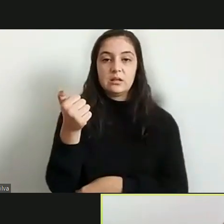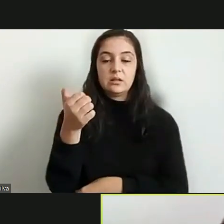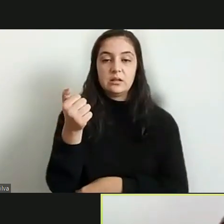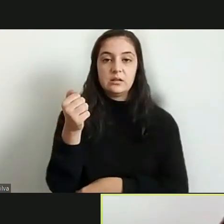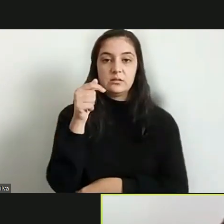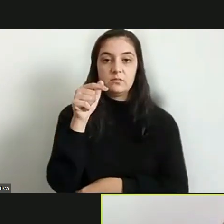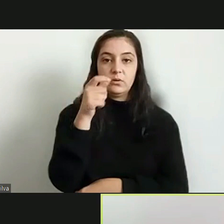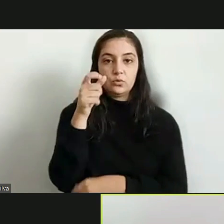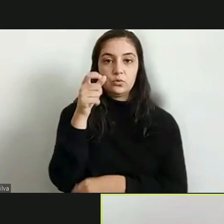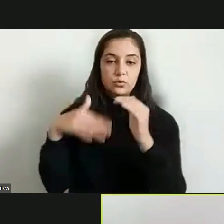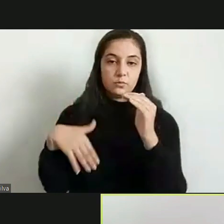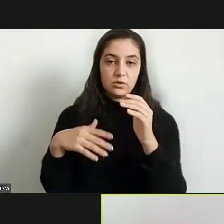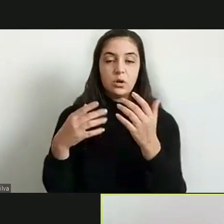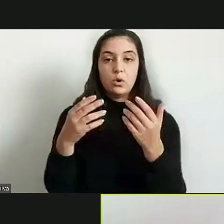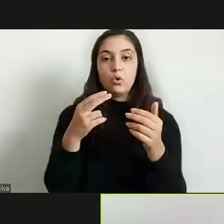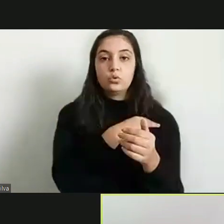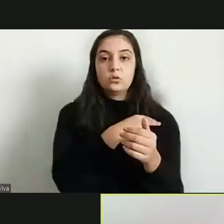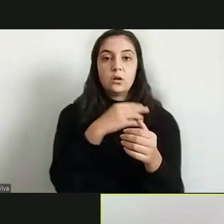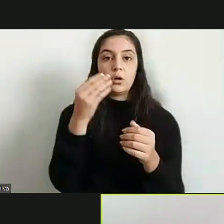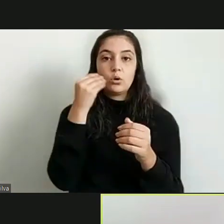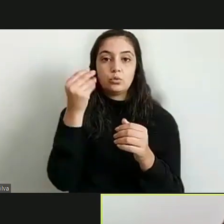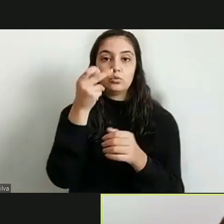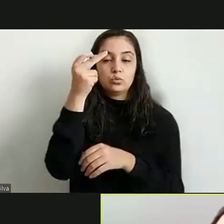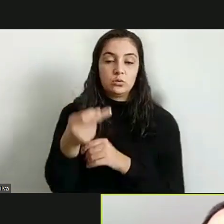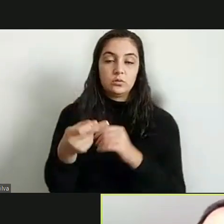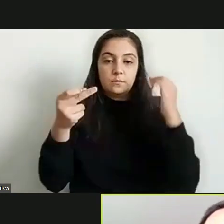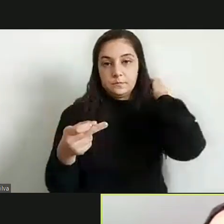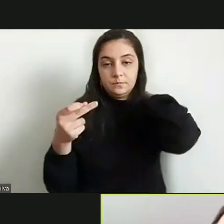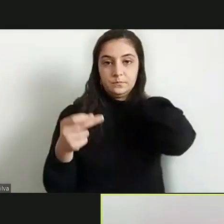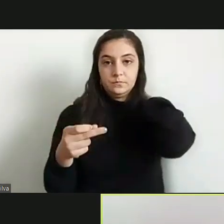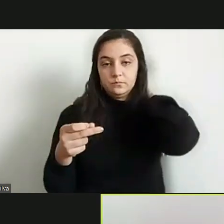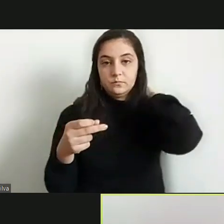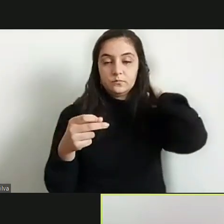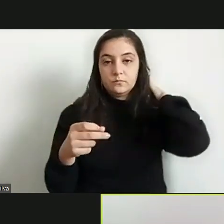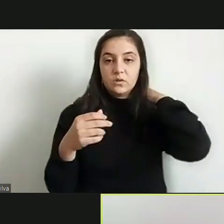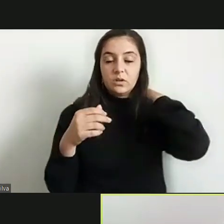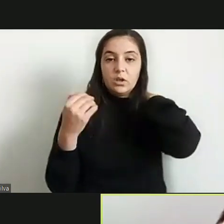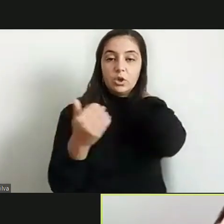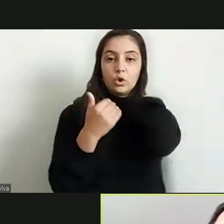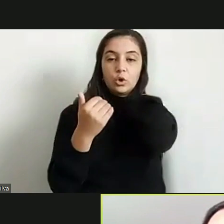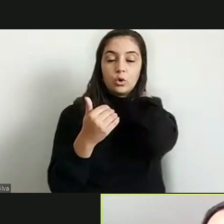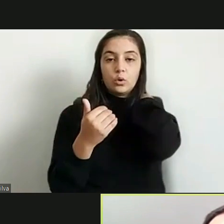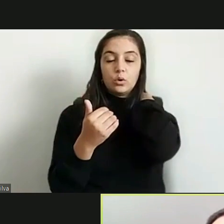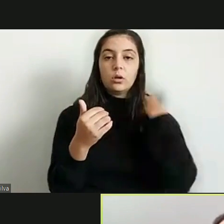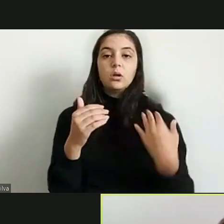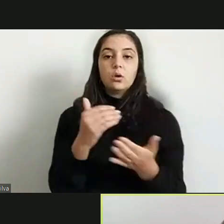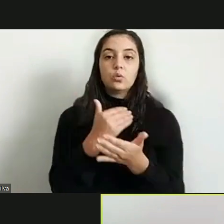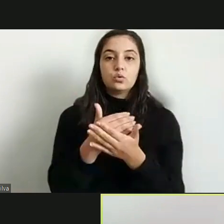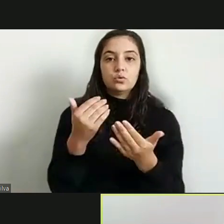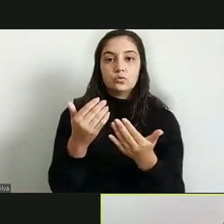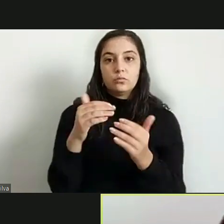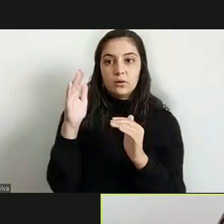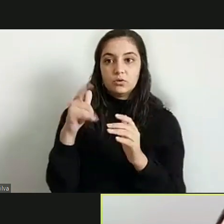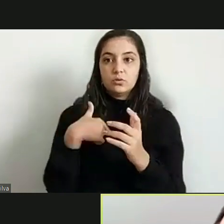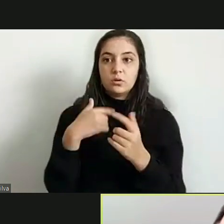E então muitas das universidades têm mais alunos permanentes e mais recursos do que muitos dos municípios portugueses. E, portanto, é muito